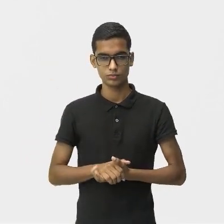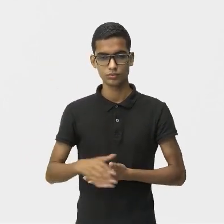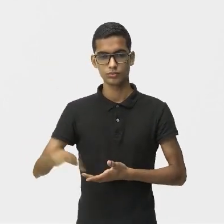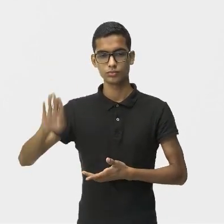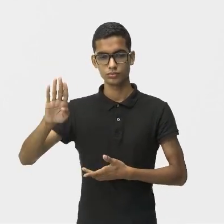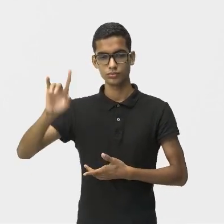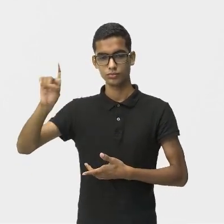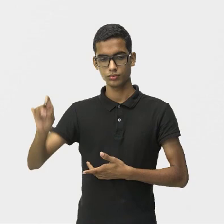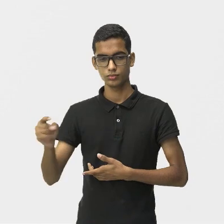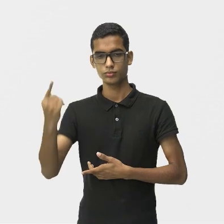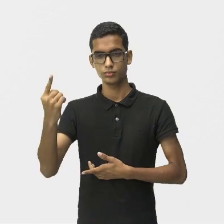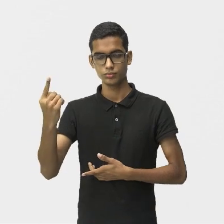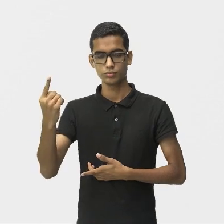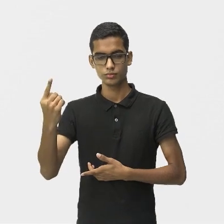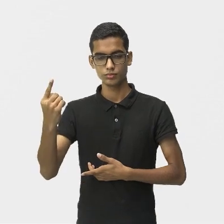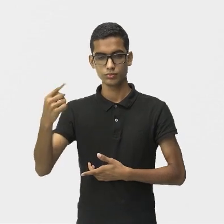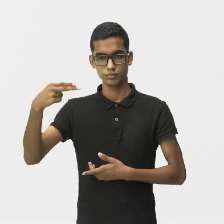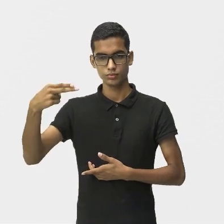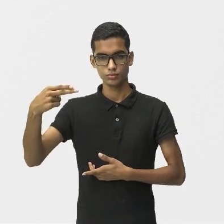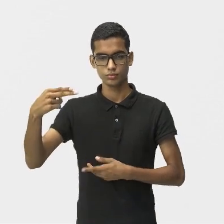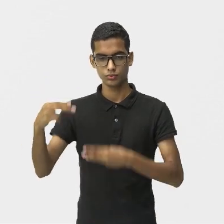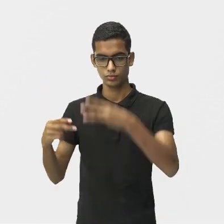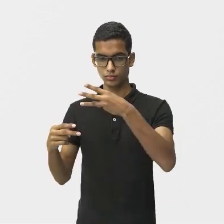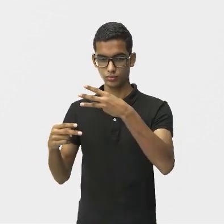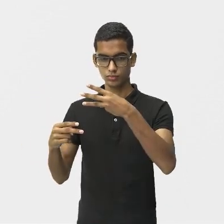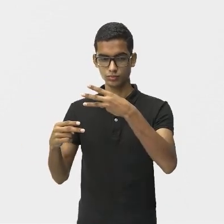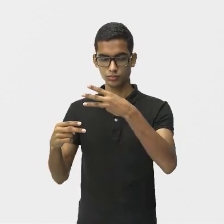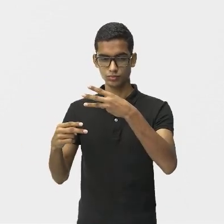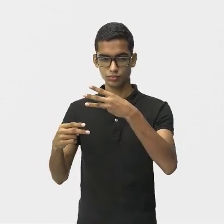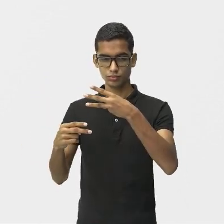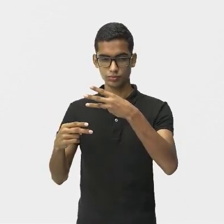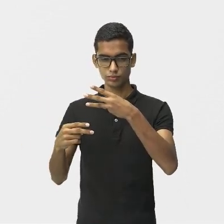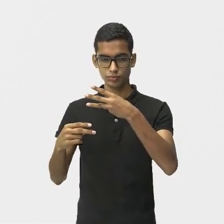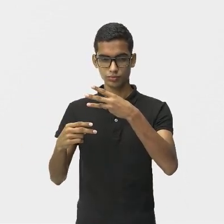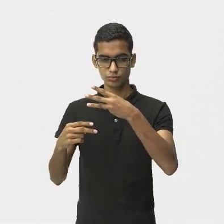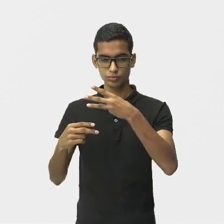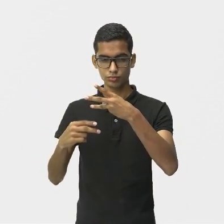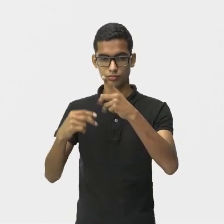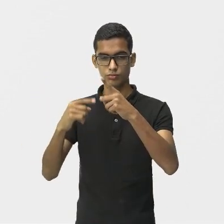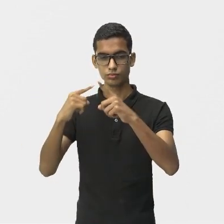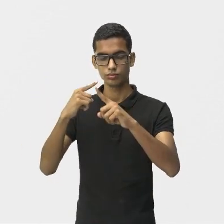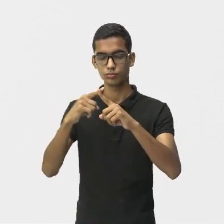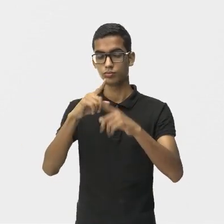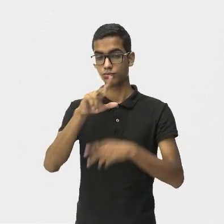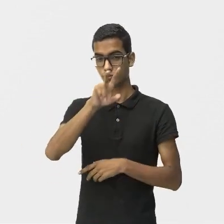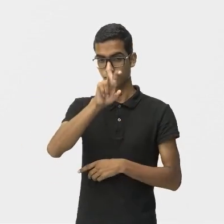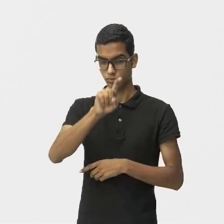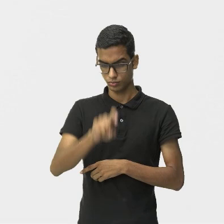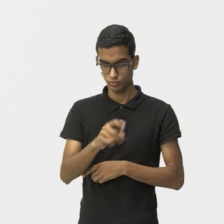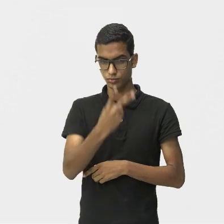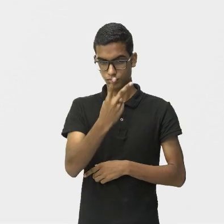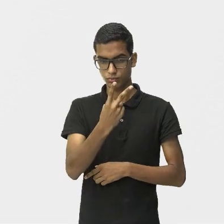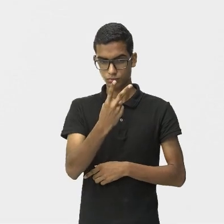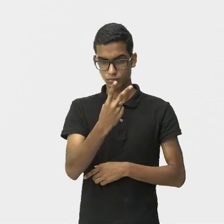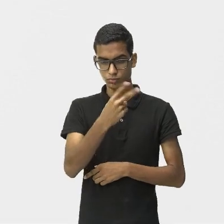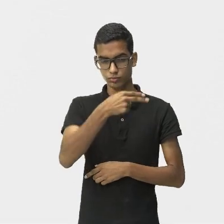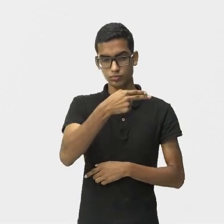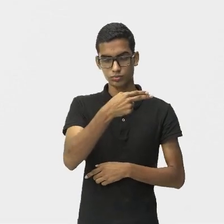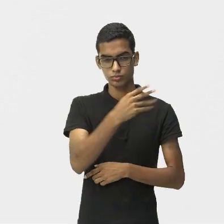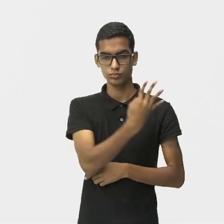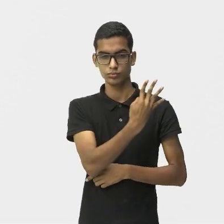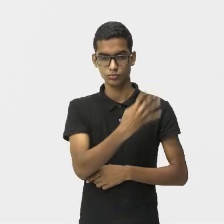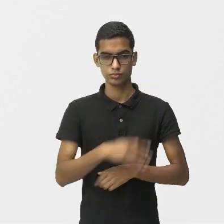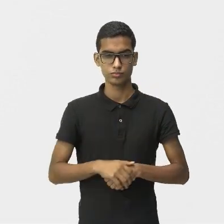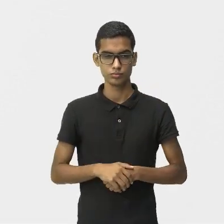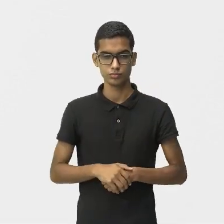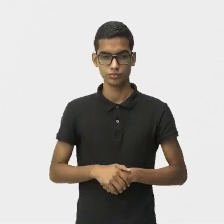3 e o valor para x2 deu 4, ok? Vamos ver aqui rapidamente o desenvolvimento